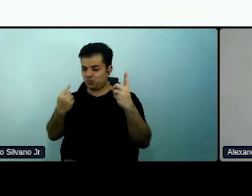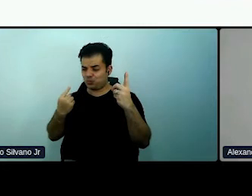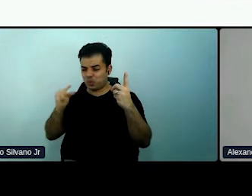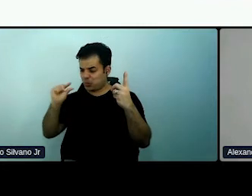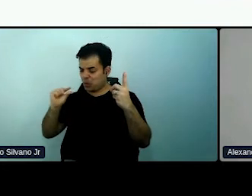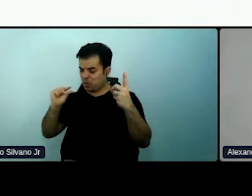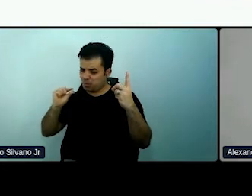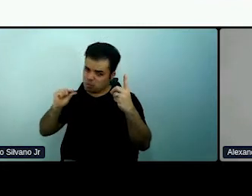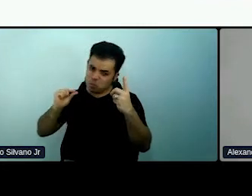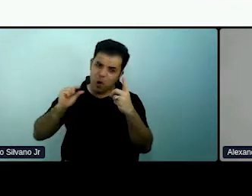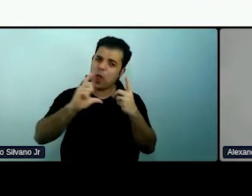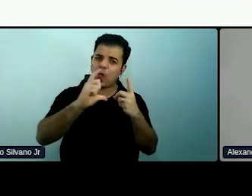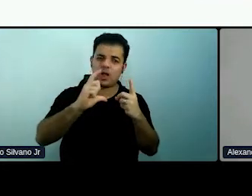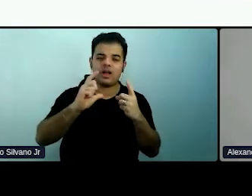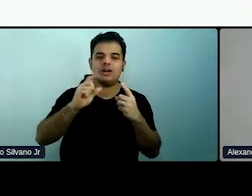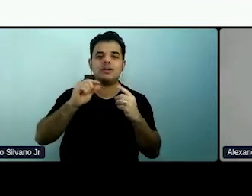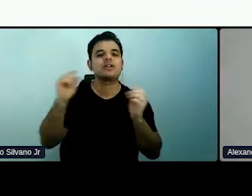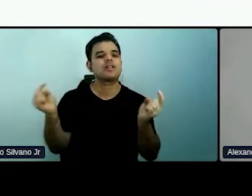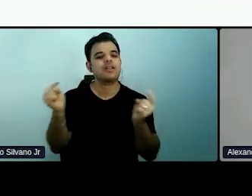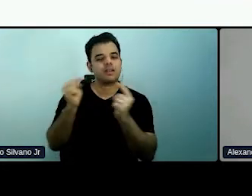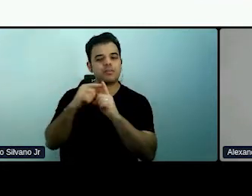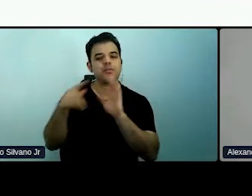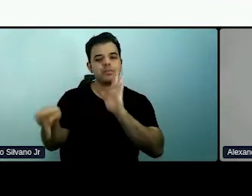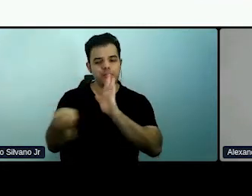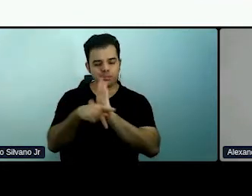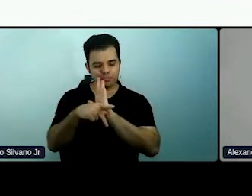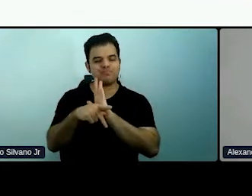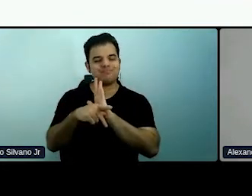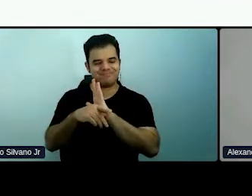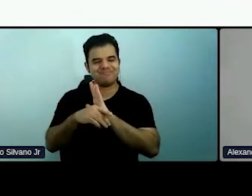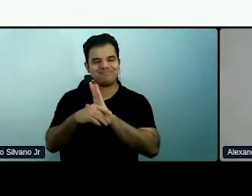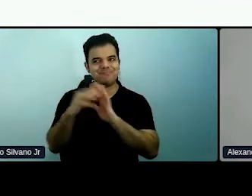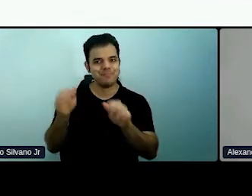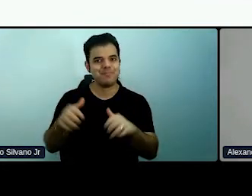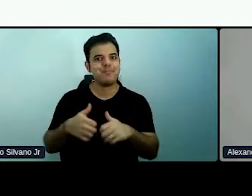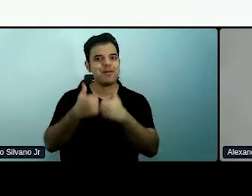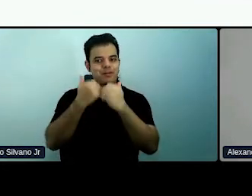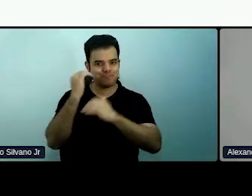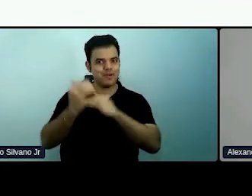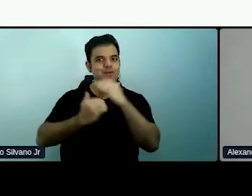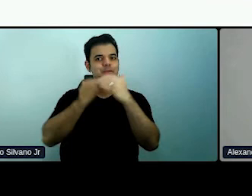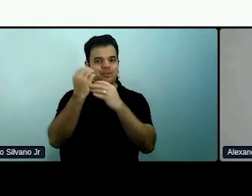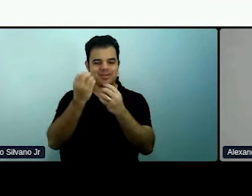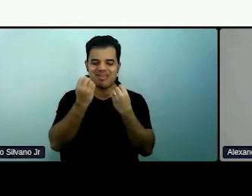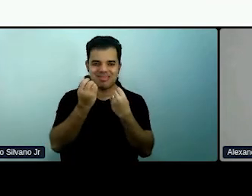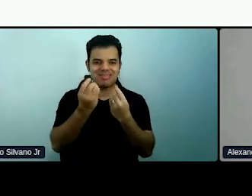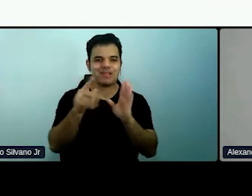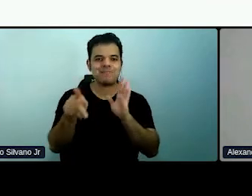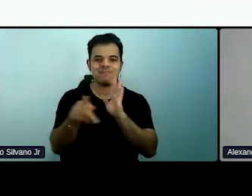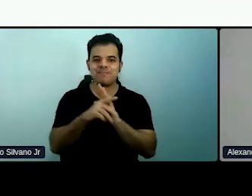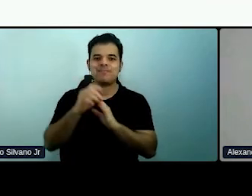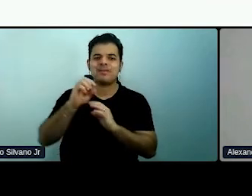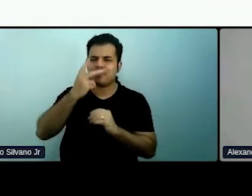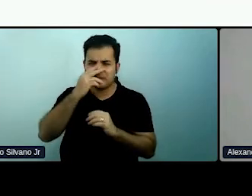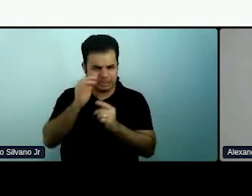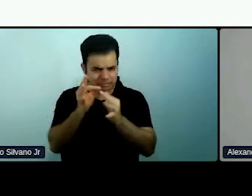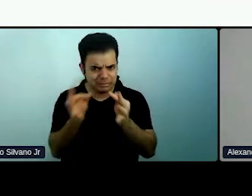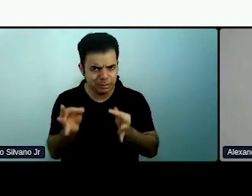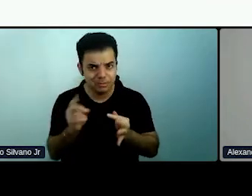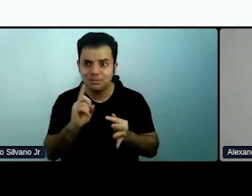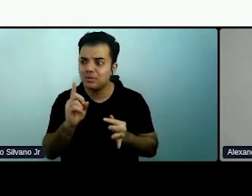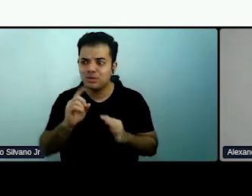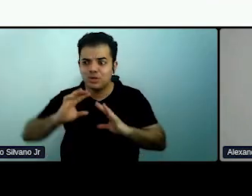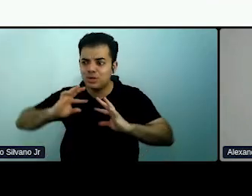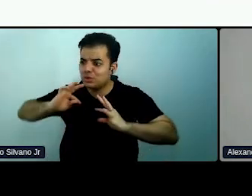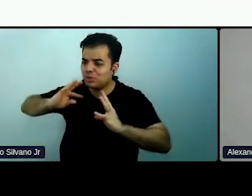não de acordo com os padrões mínimos. Então, foi mega uma entrega aí. Parece que simples, mas em todo